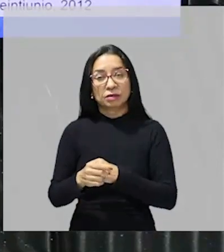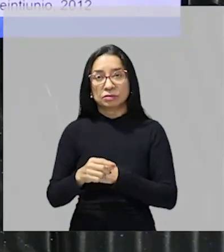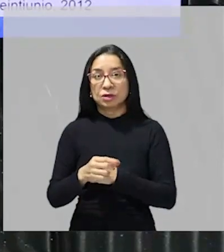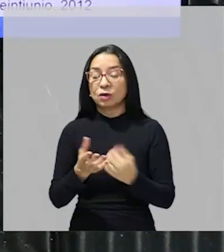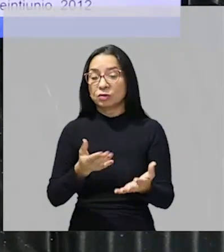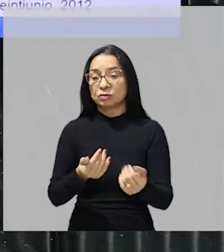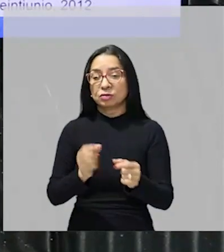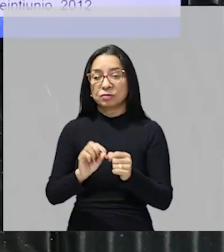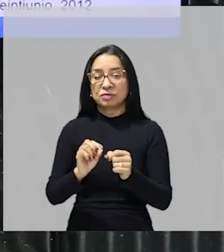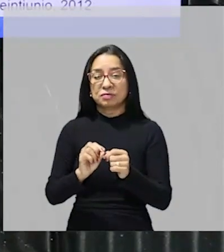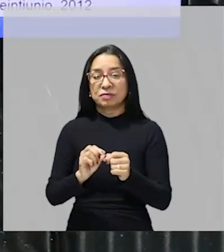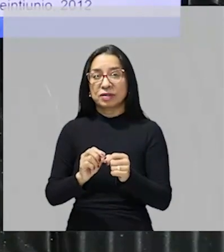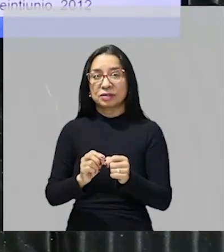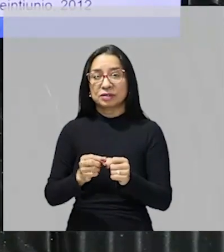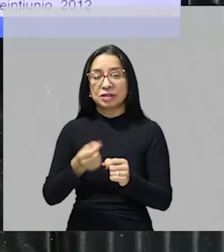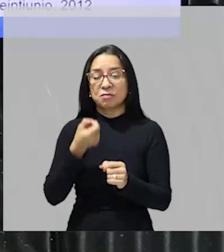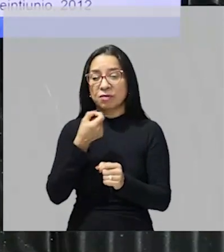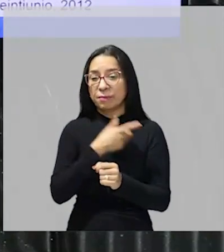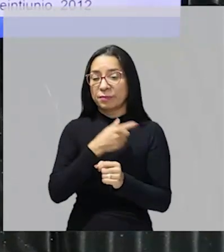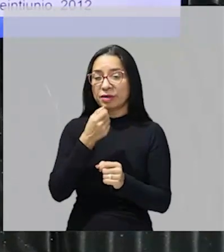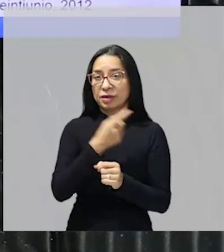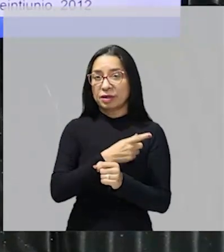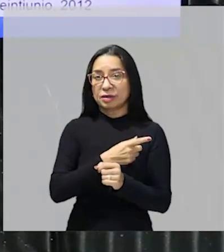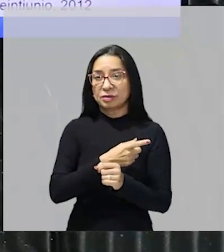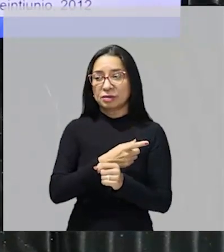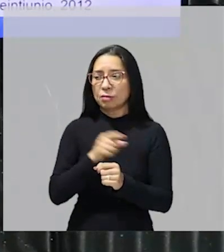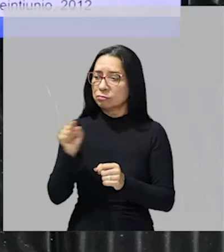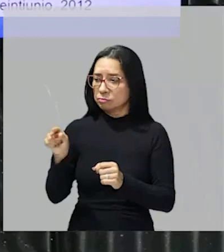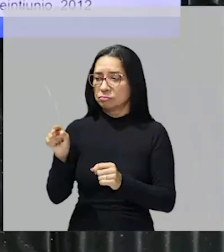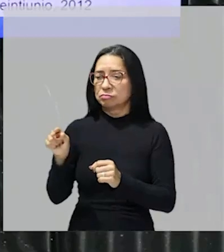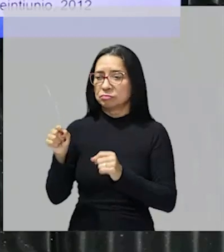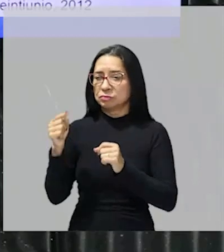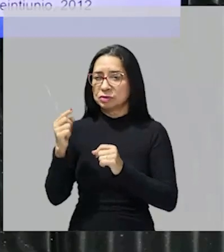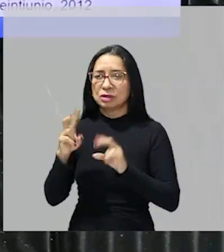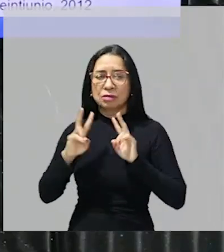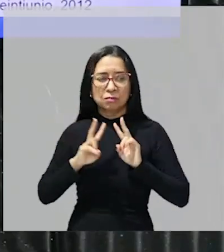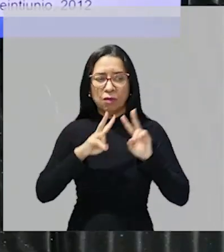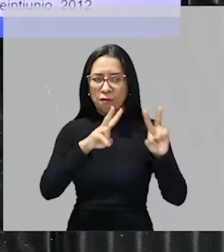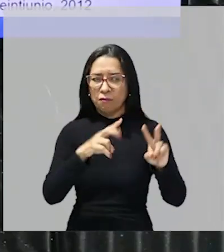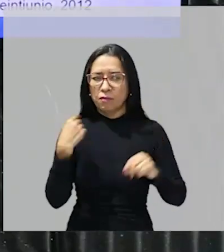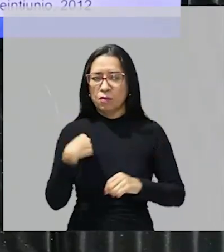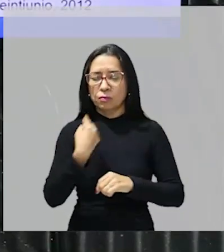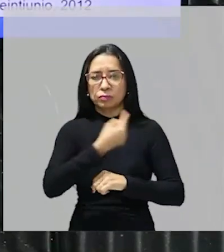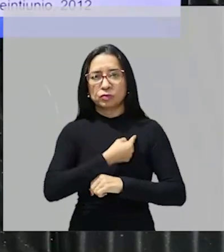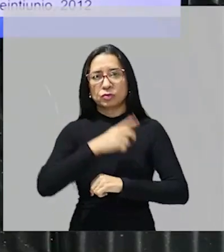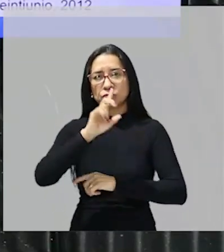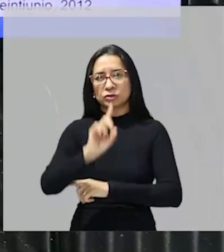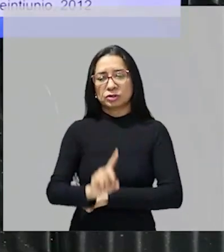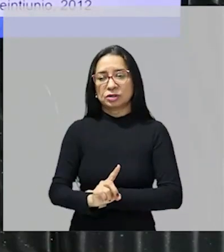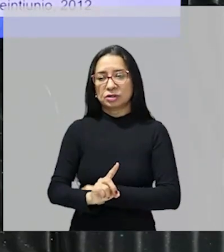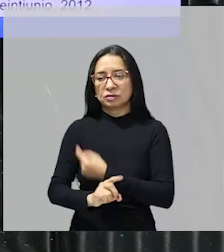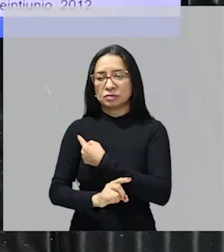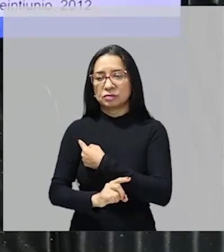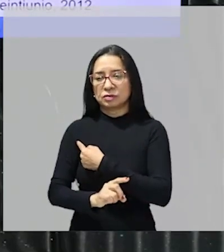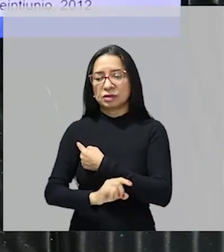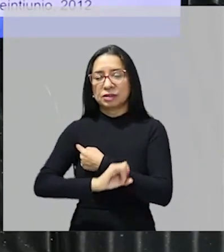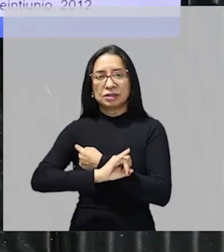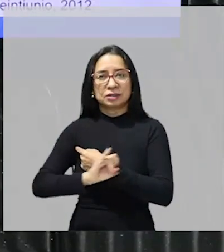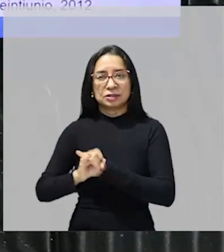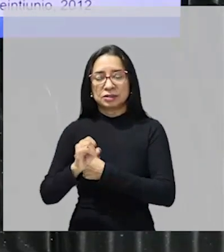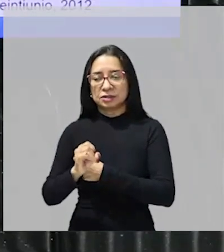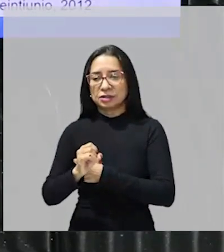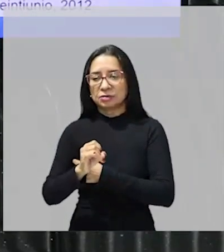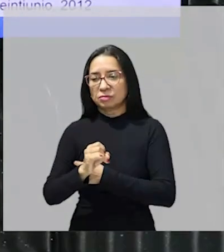ironia, né? Alguém los ha visto, alguém viu os direitos deles, né? Se não nos deixam sonhar,